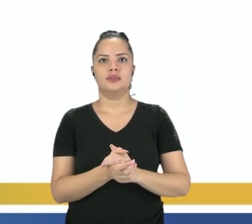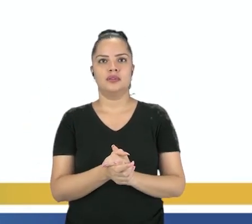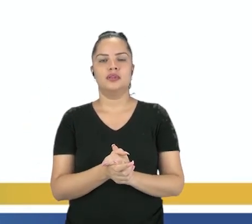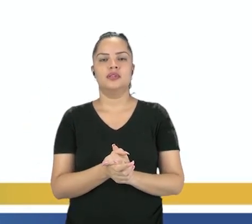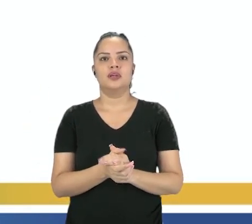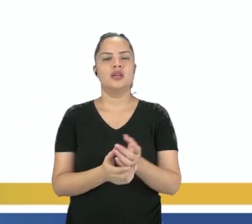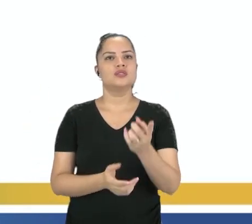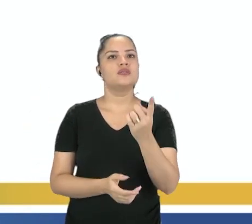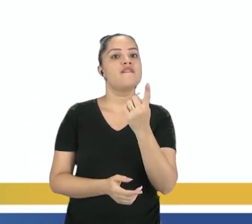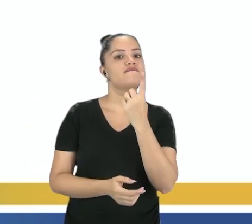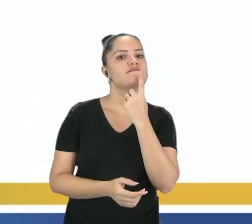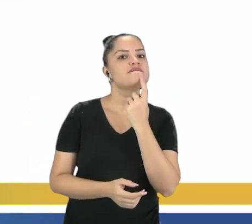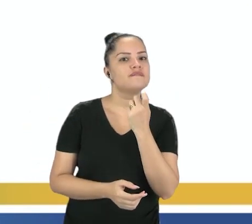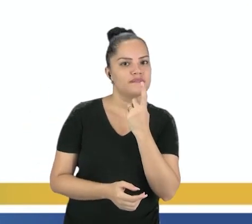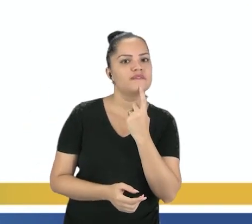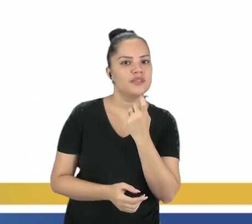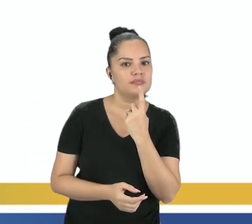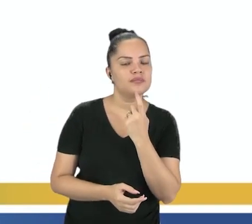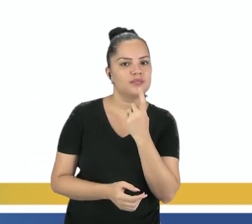em vermelho,